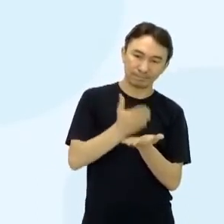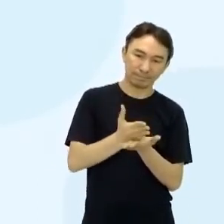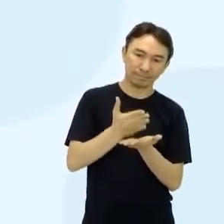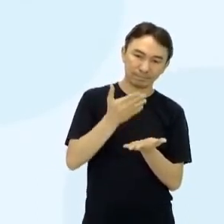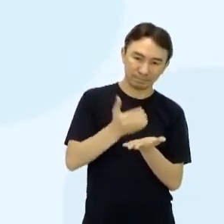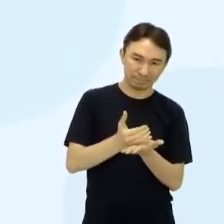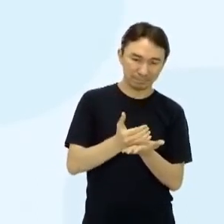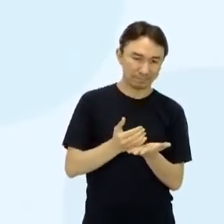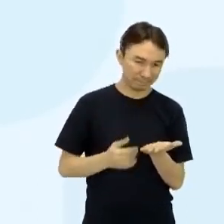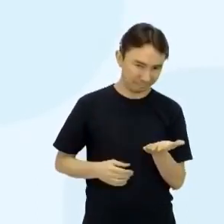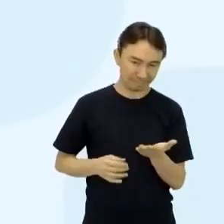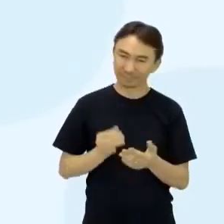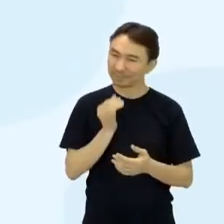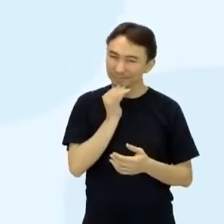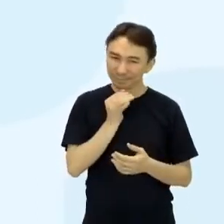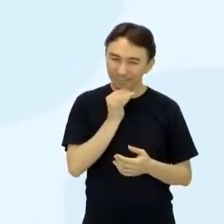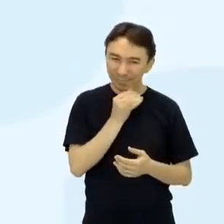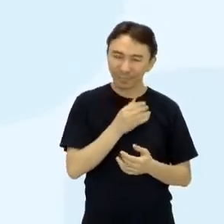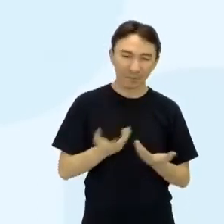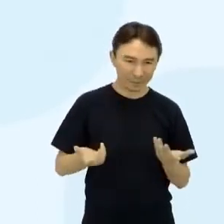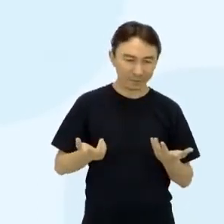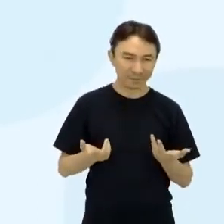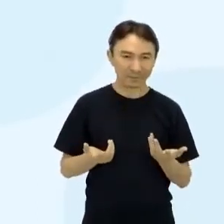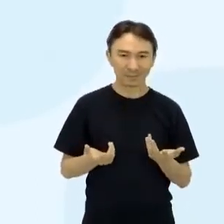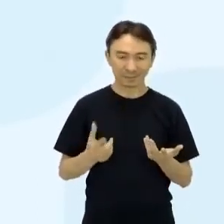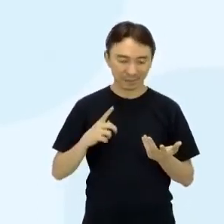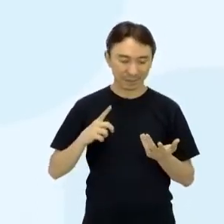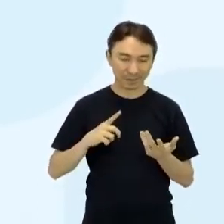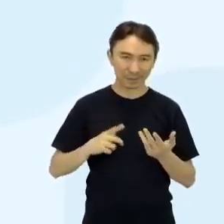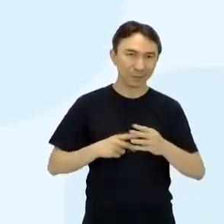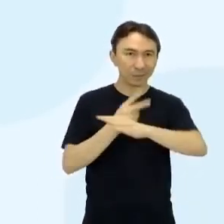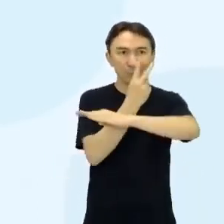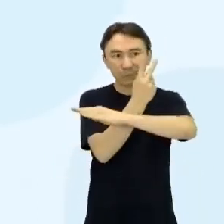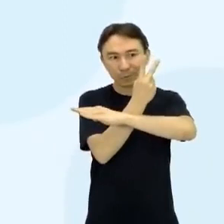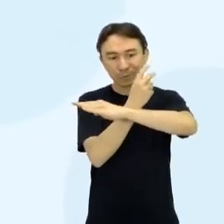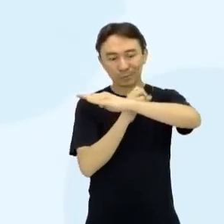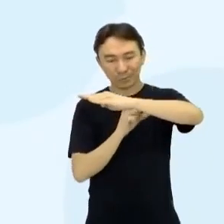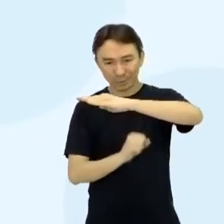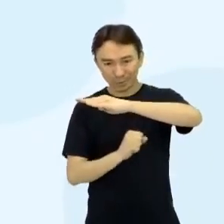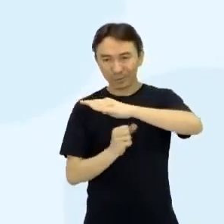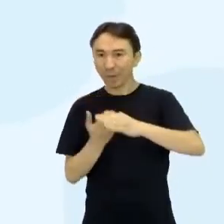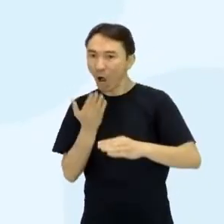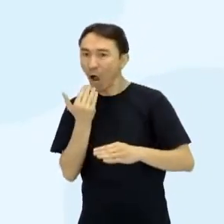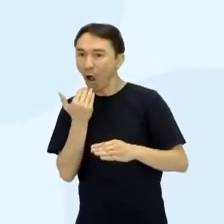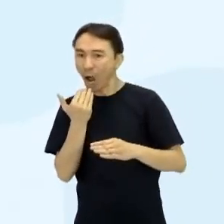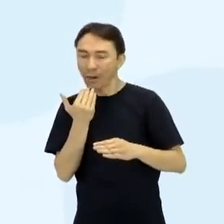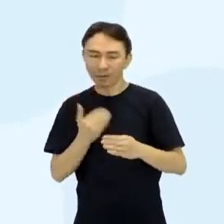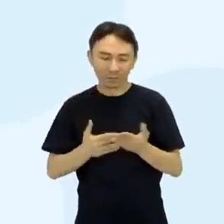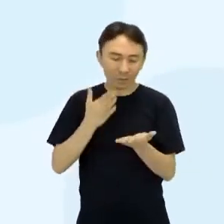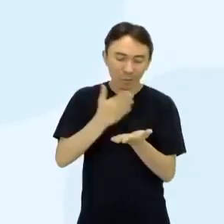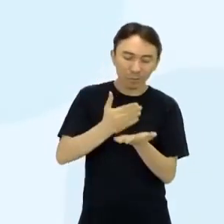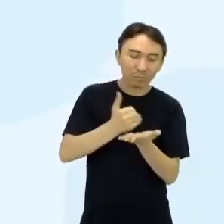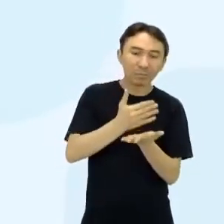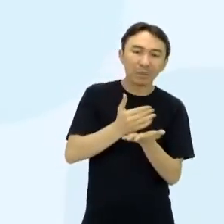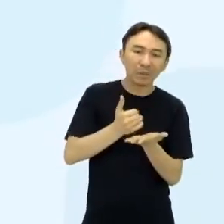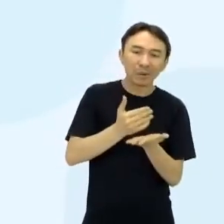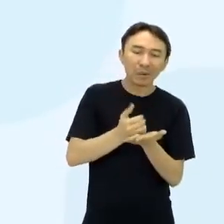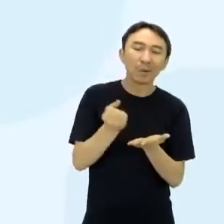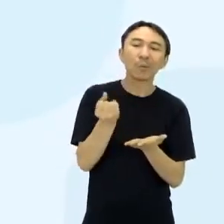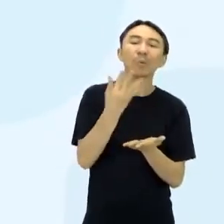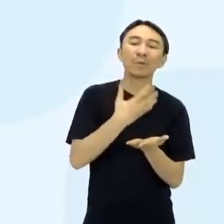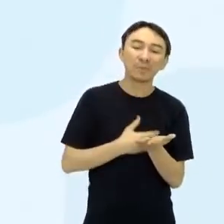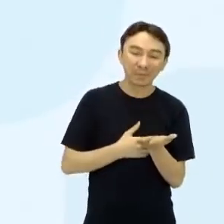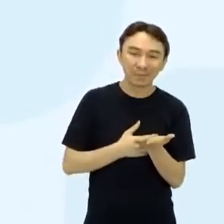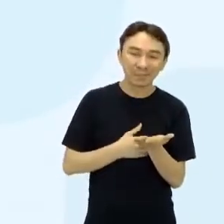vou comer 2/8 de uma pizza, né, Vivi? Em quantos pedaços eu tenho que dividir essa pizza, Vivi?